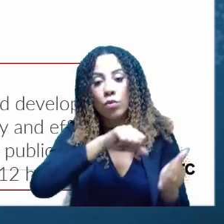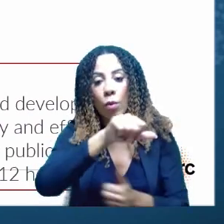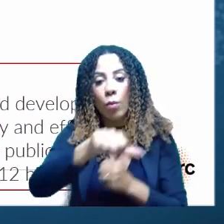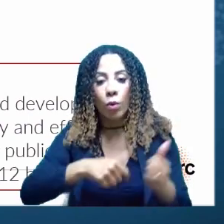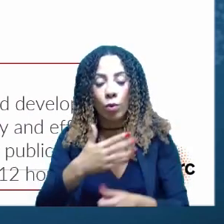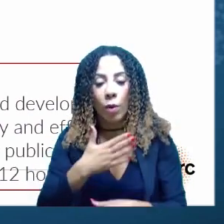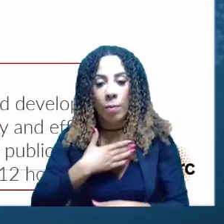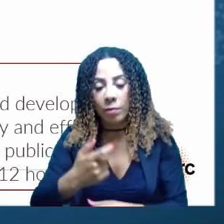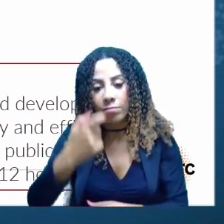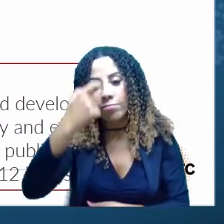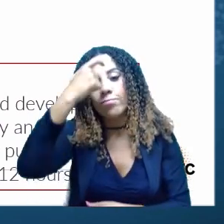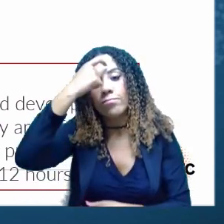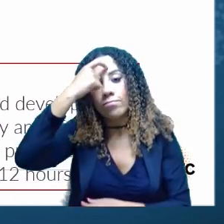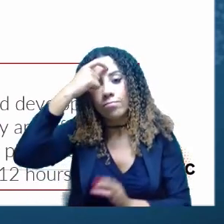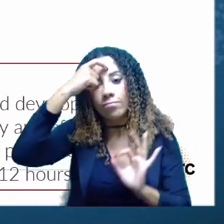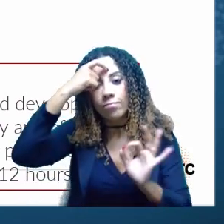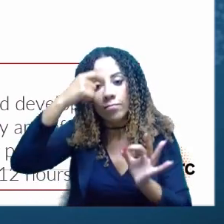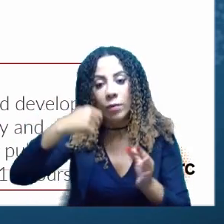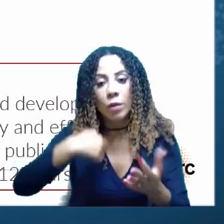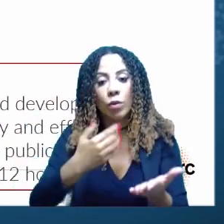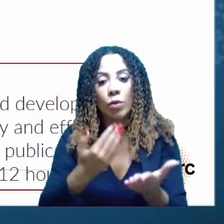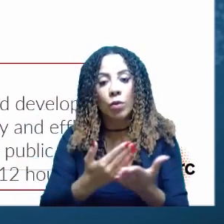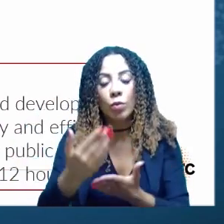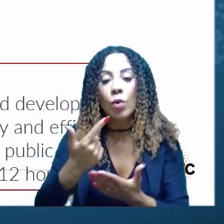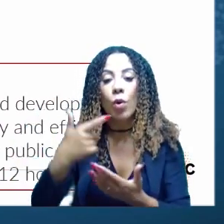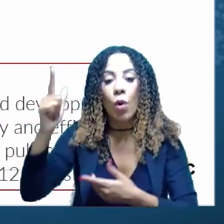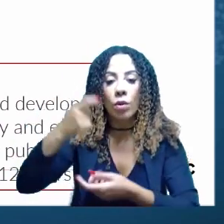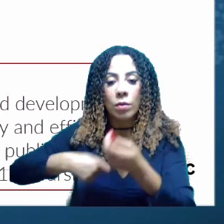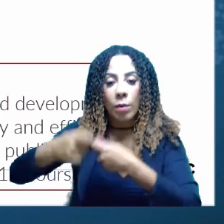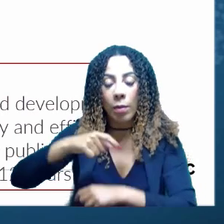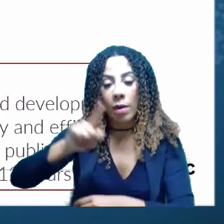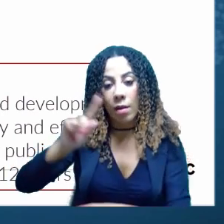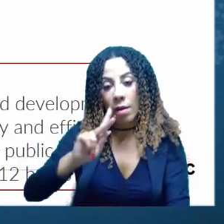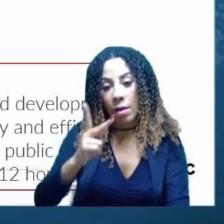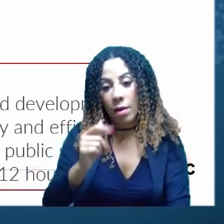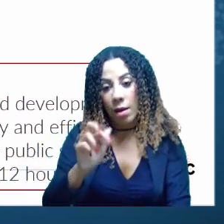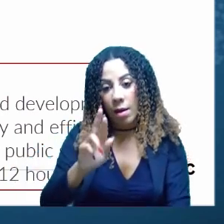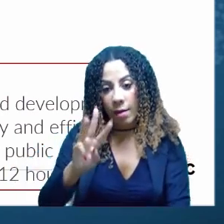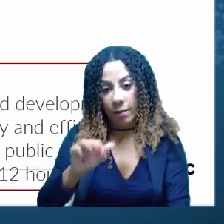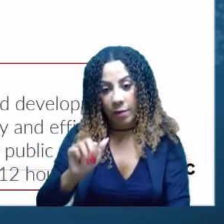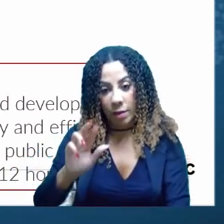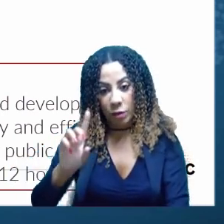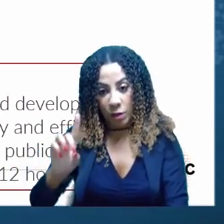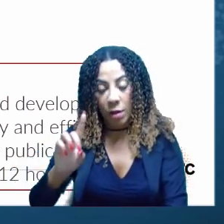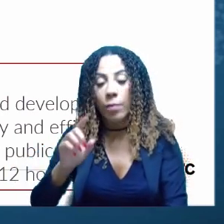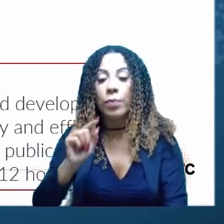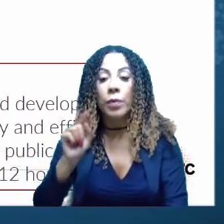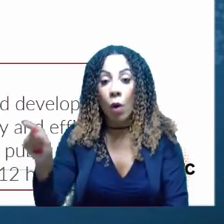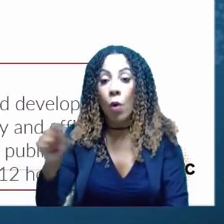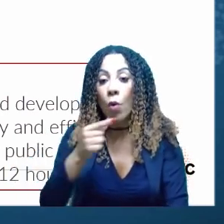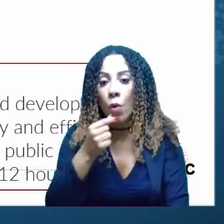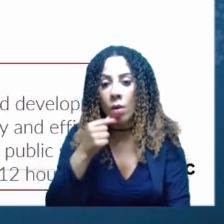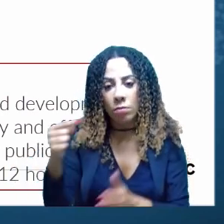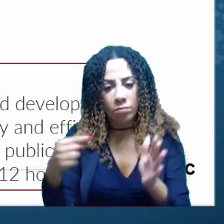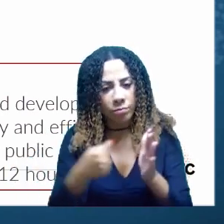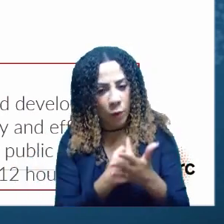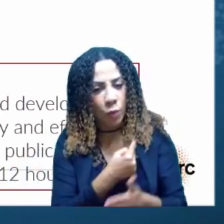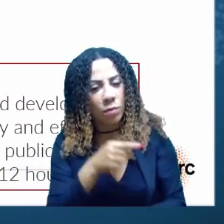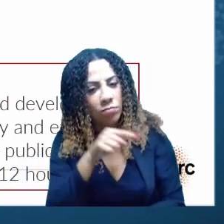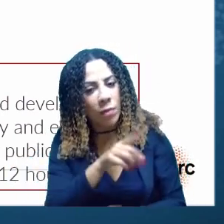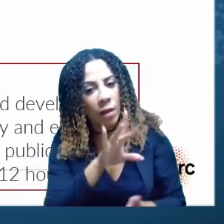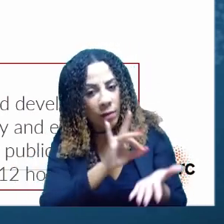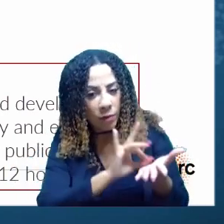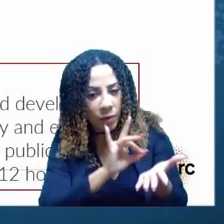Eu comecei a trabalhar com outro economista em Harvard, David Bloom, e ele perguntou: é verdade, nós